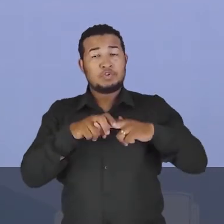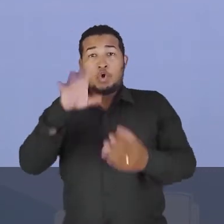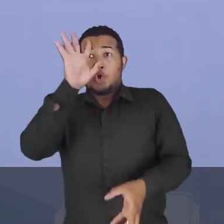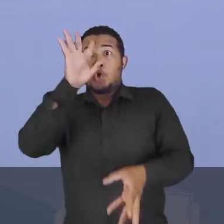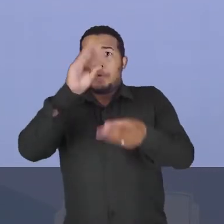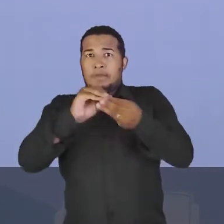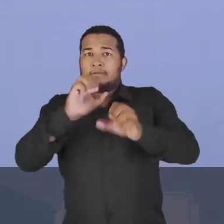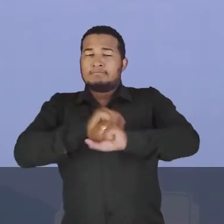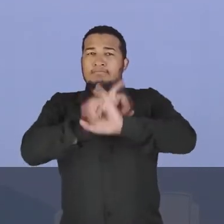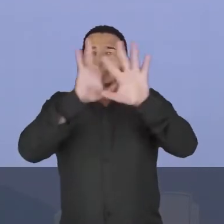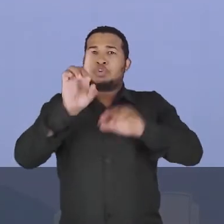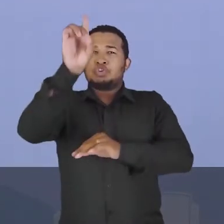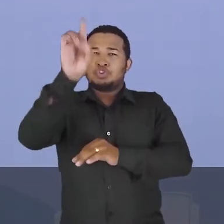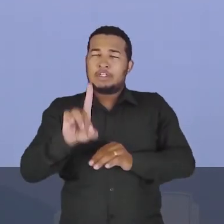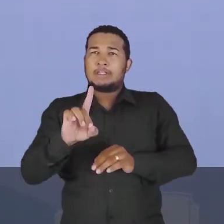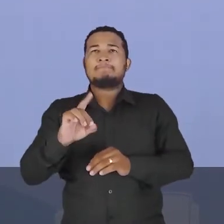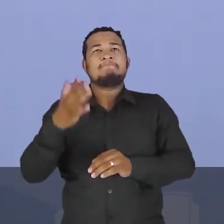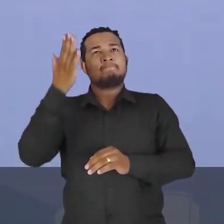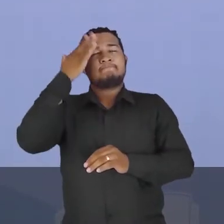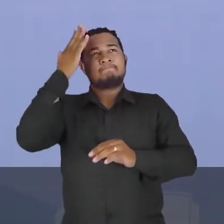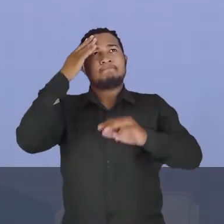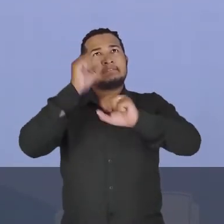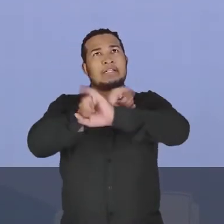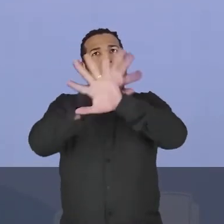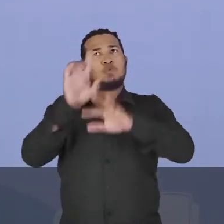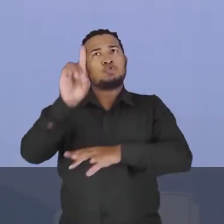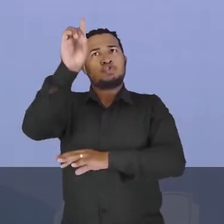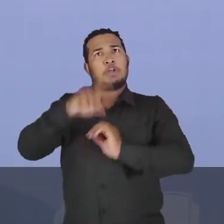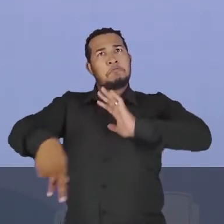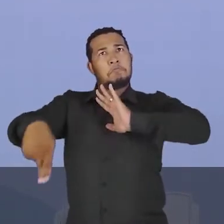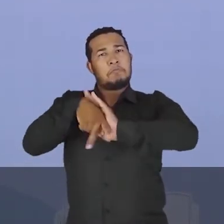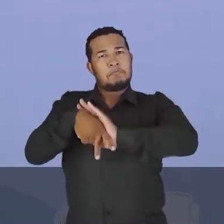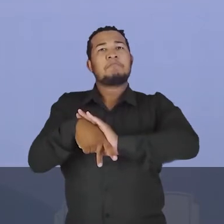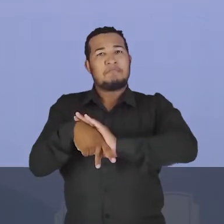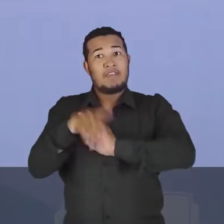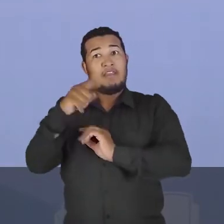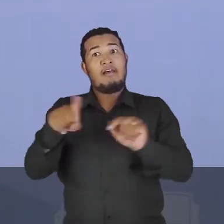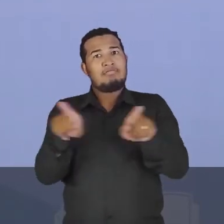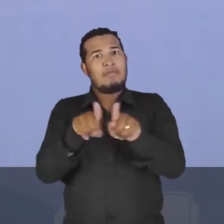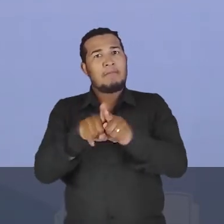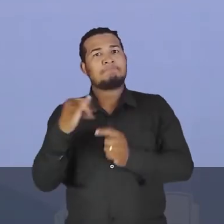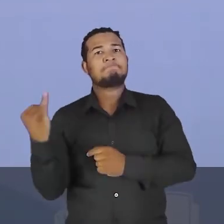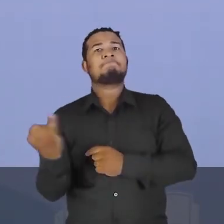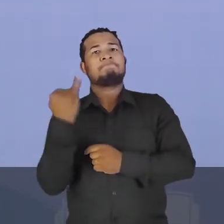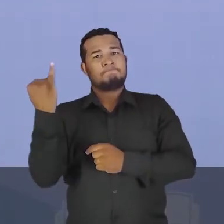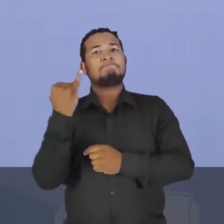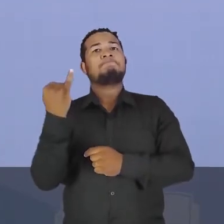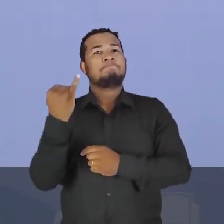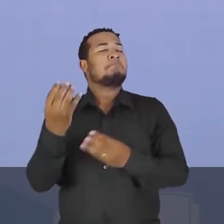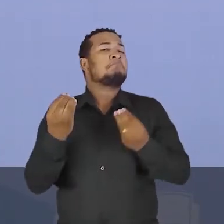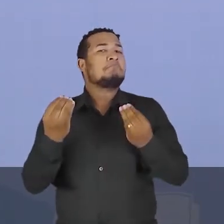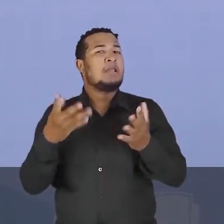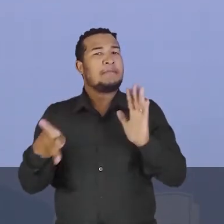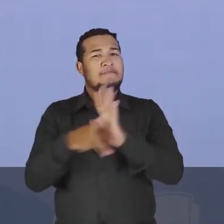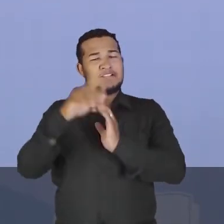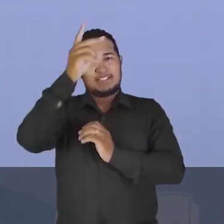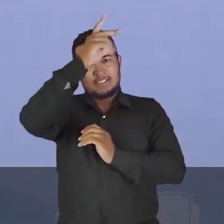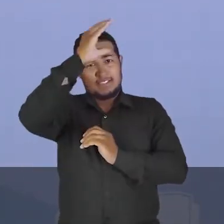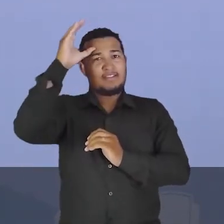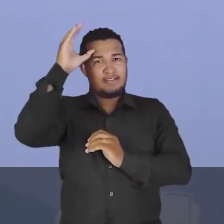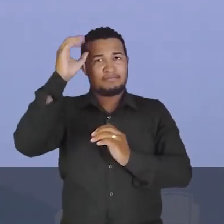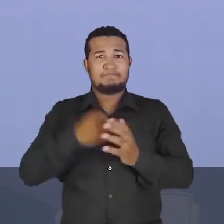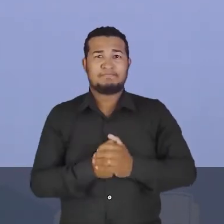nossos direitos, estar ciente daquilo que é direito nosso, é um ponto fundamental para nós sermos cidadãos. E o outro